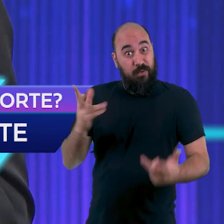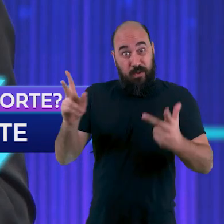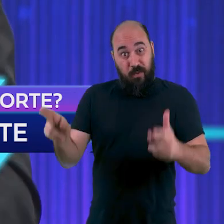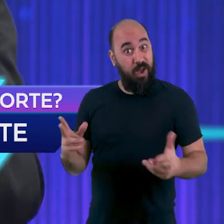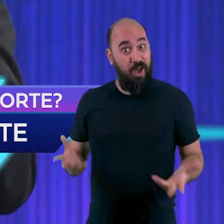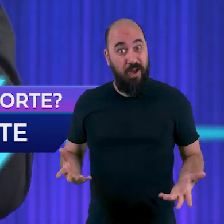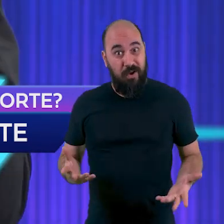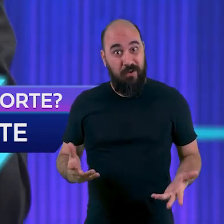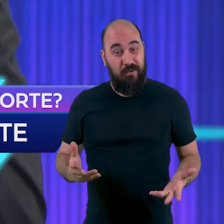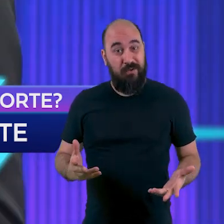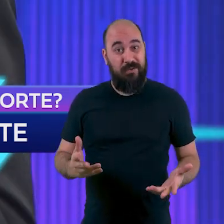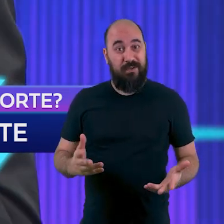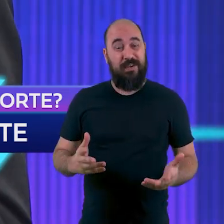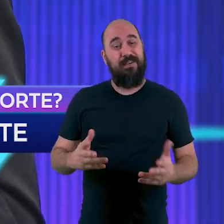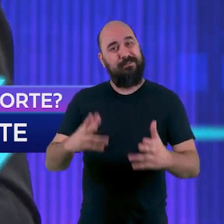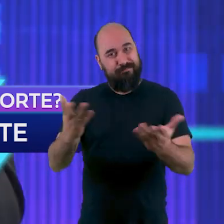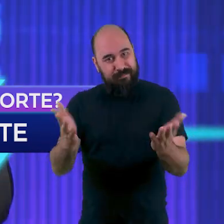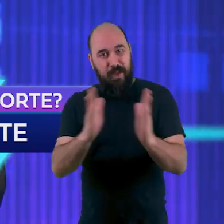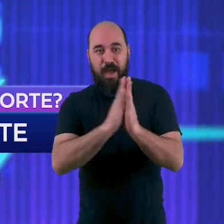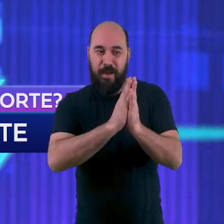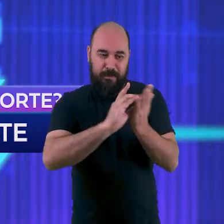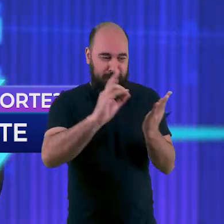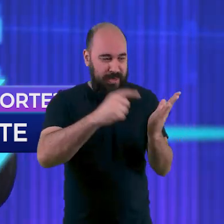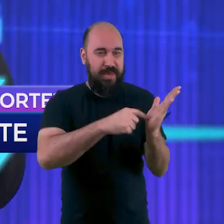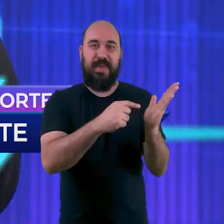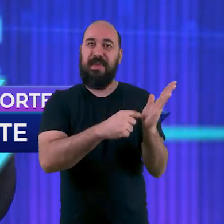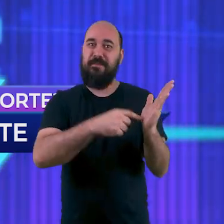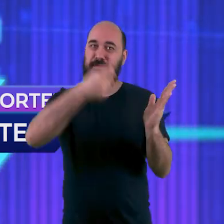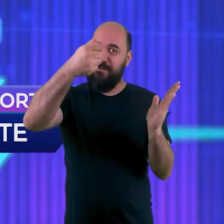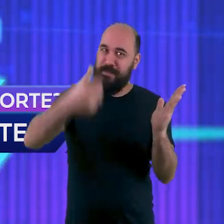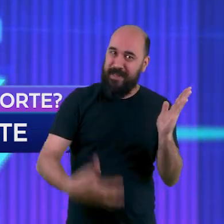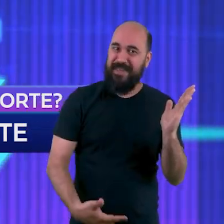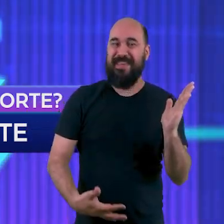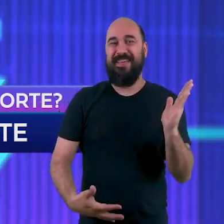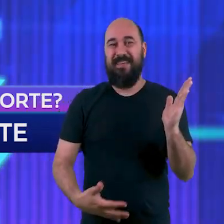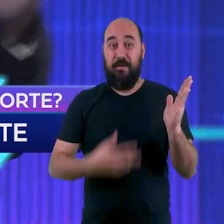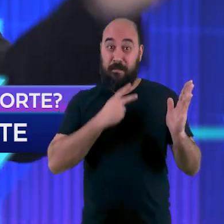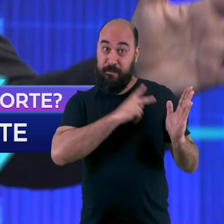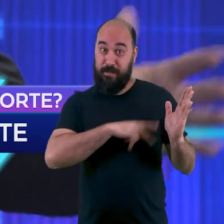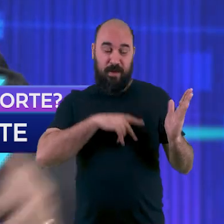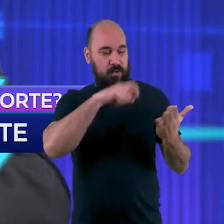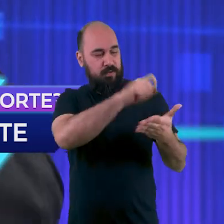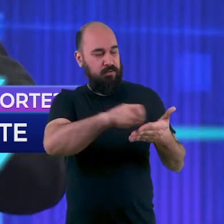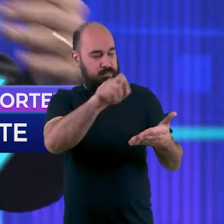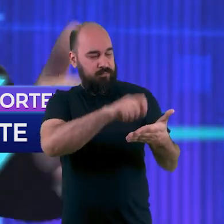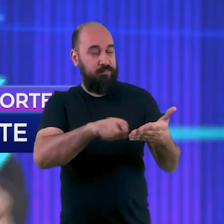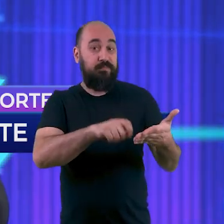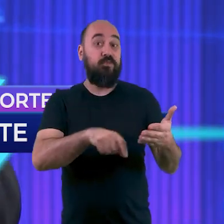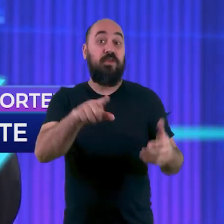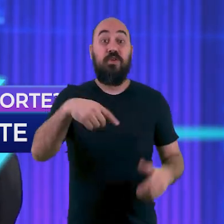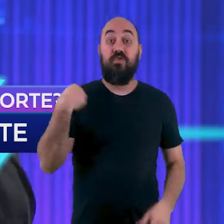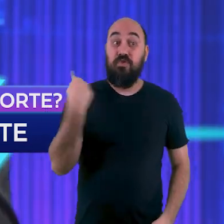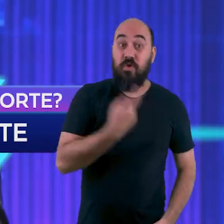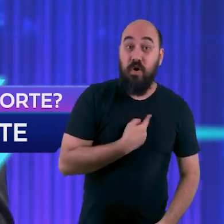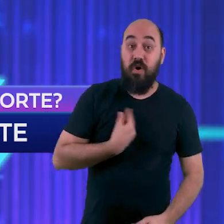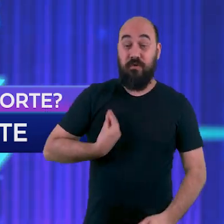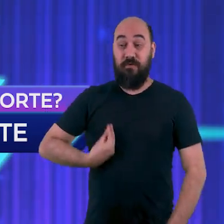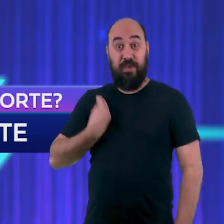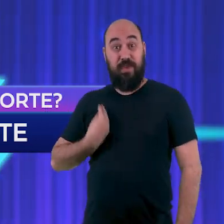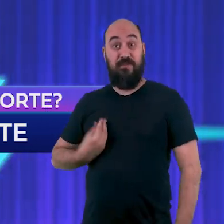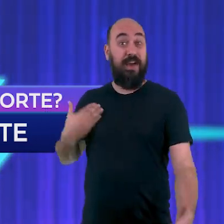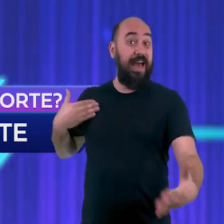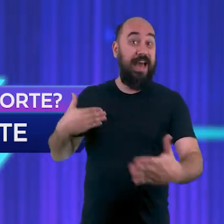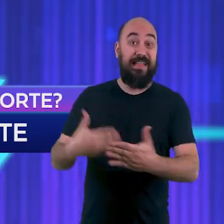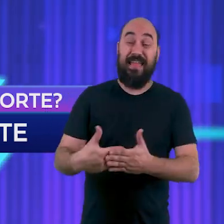dormem. E pela palavra do Senhor, ainda Paulo declara o seguinte: nós, os vivos, os que ficarmos até a vinda do